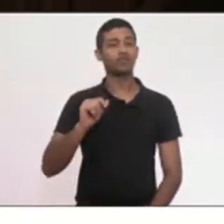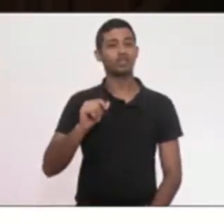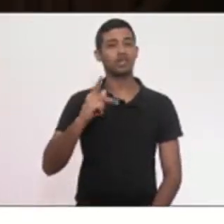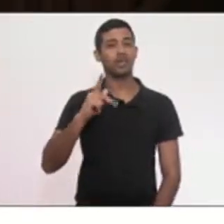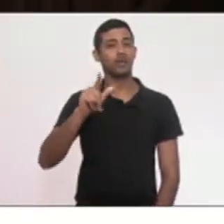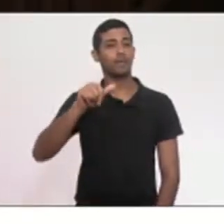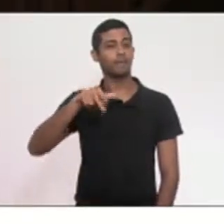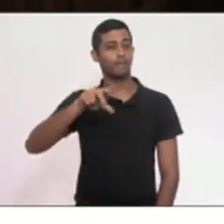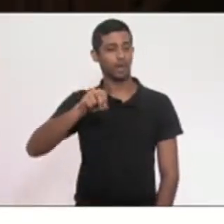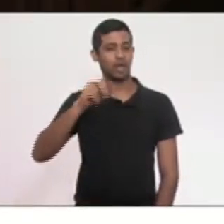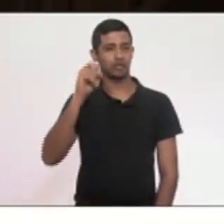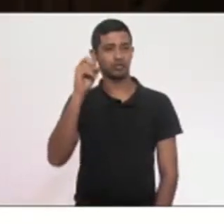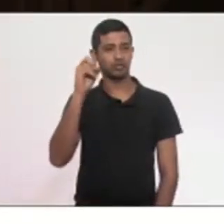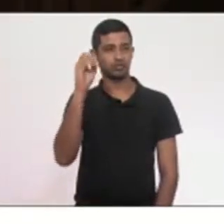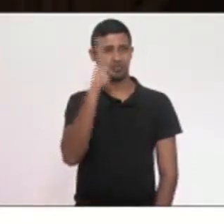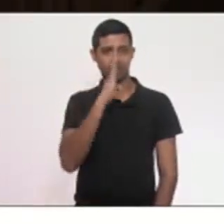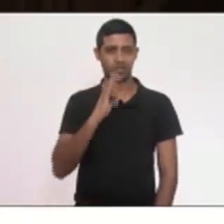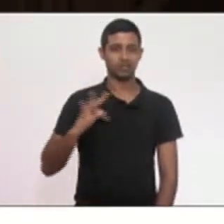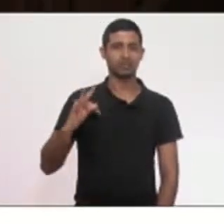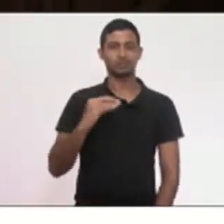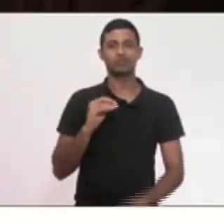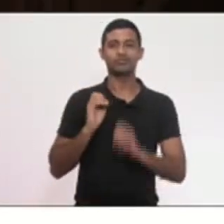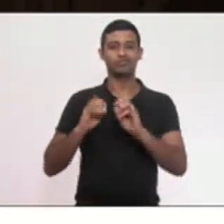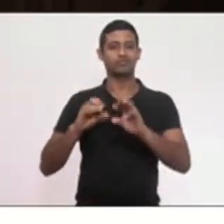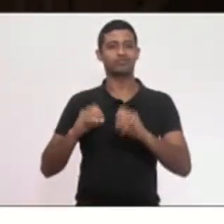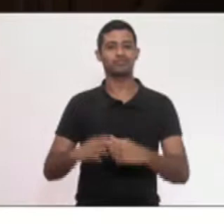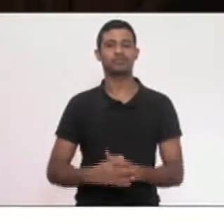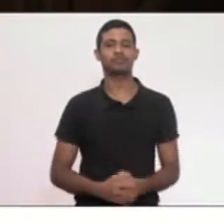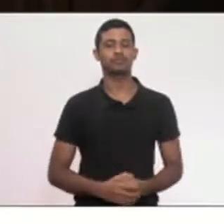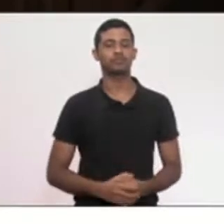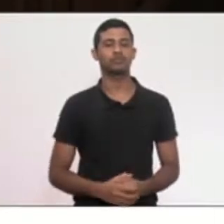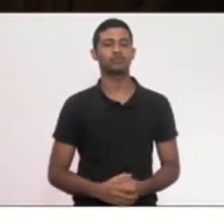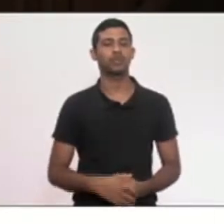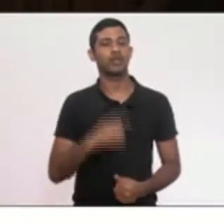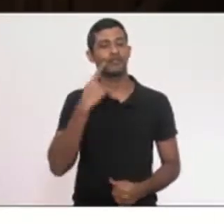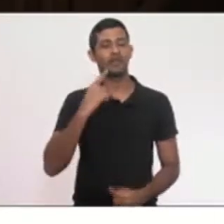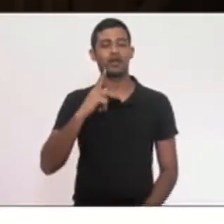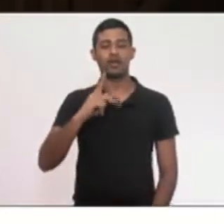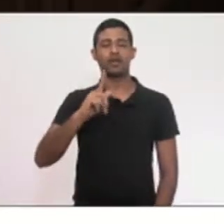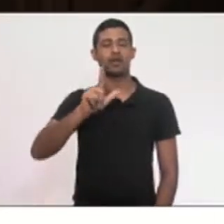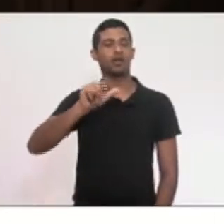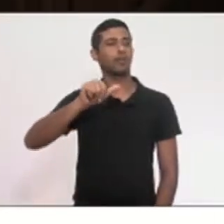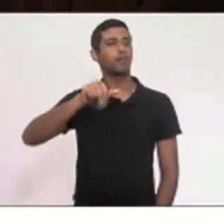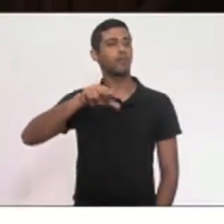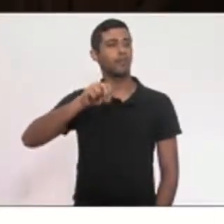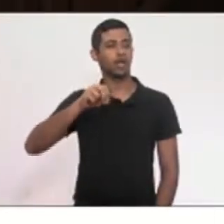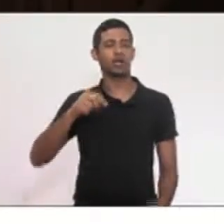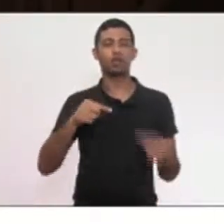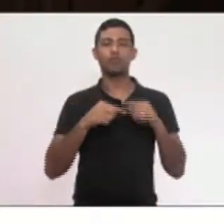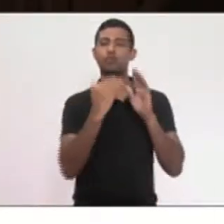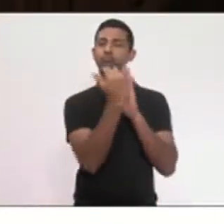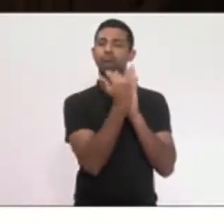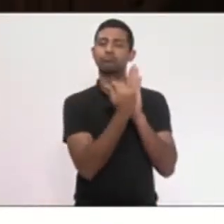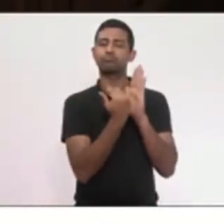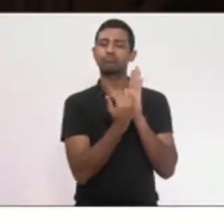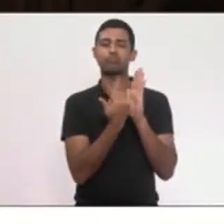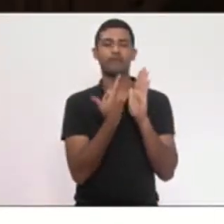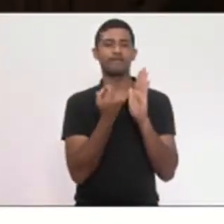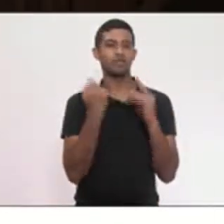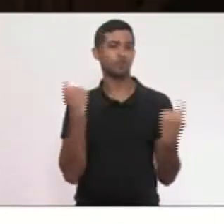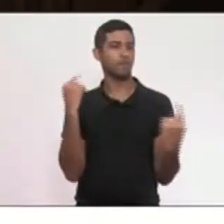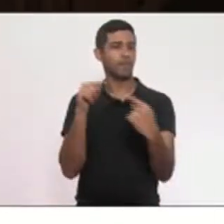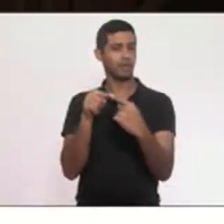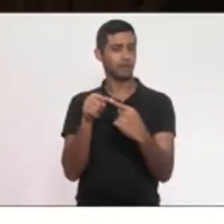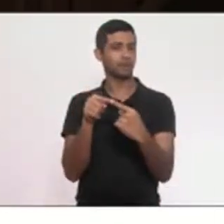de Educação. O Plano Nacional de Educação é um plano de metas